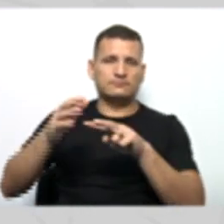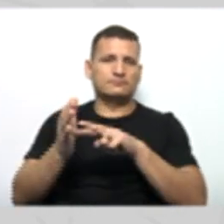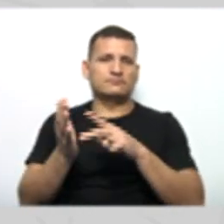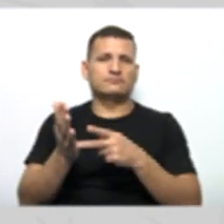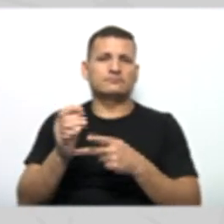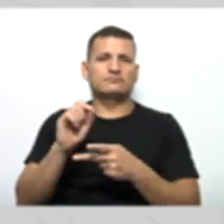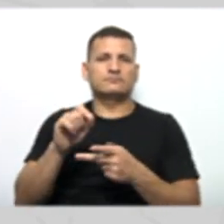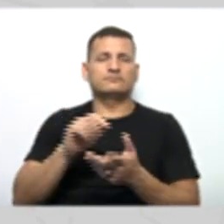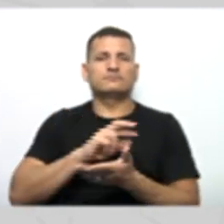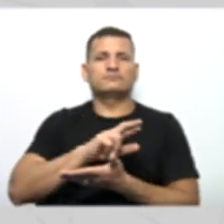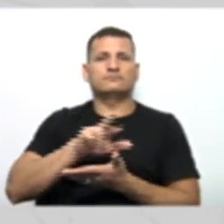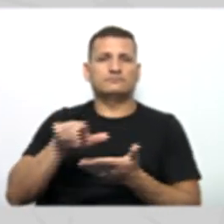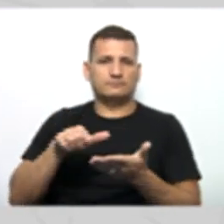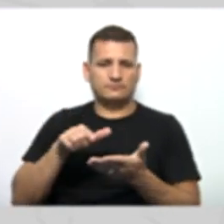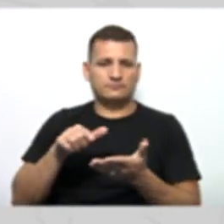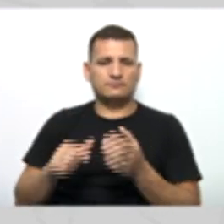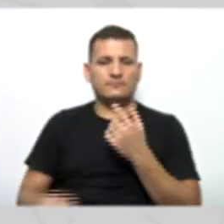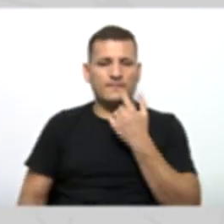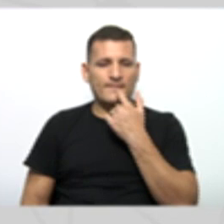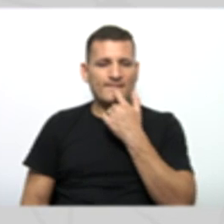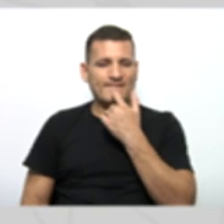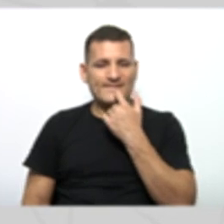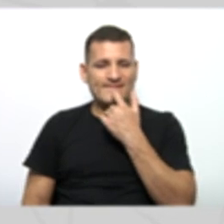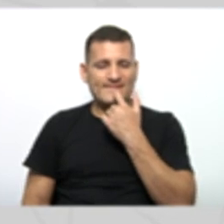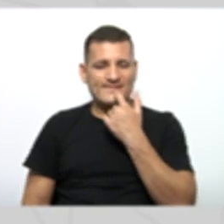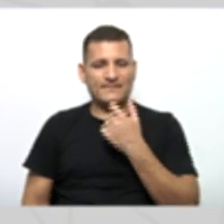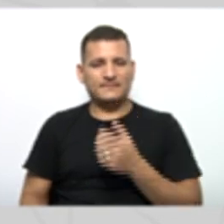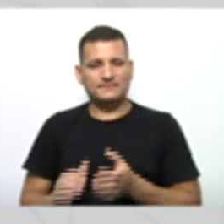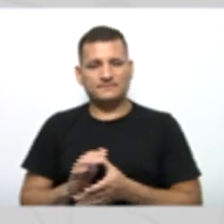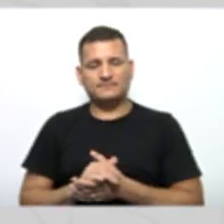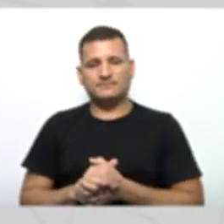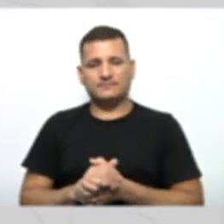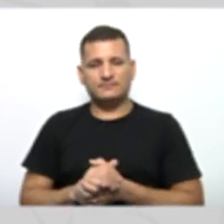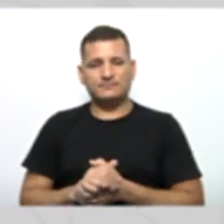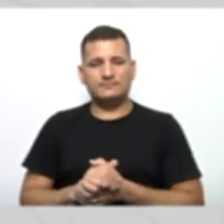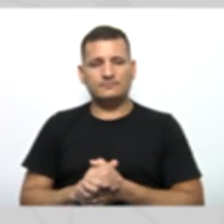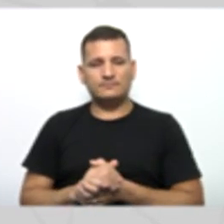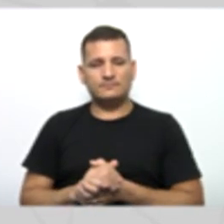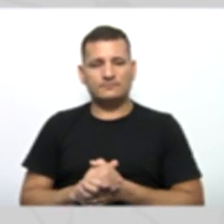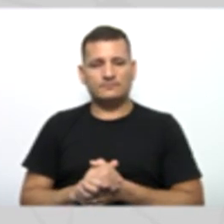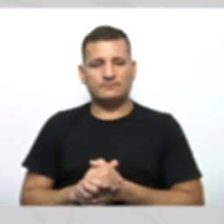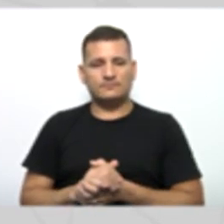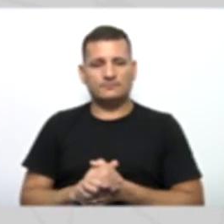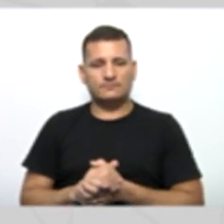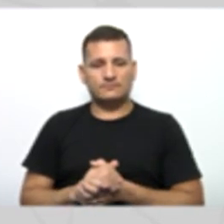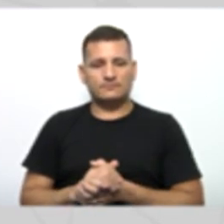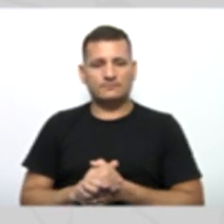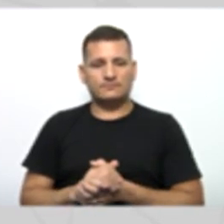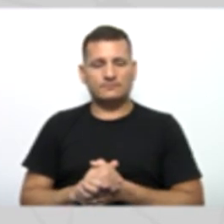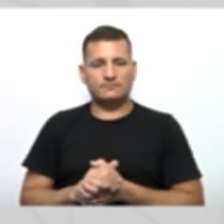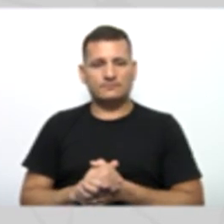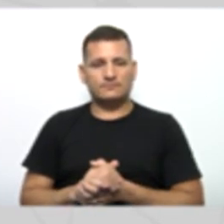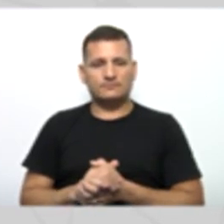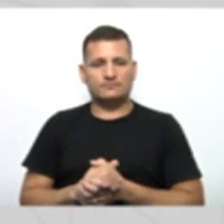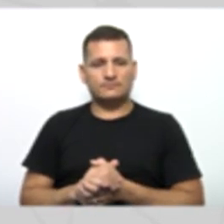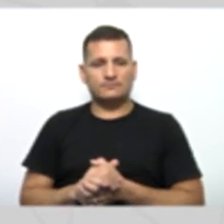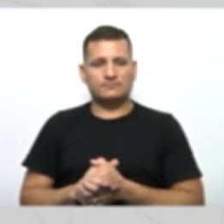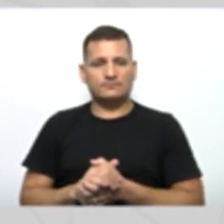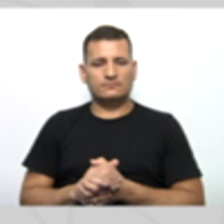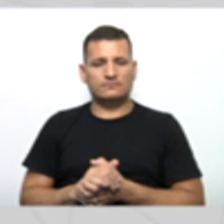para muitos, ok? Muitos eu digo que é mais de um, ok? Olha aí, ó, um outro